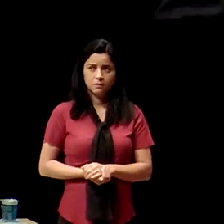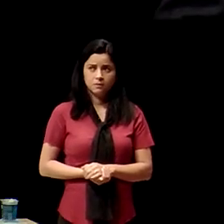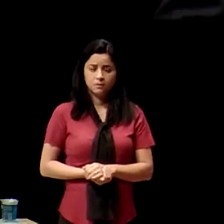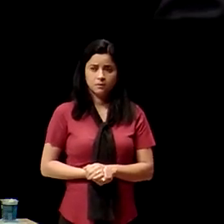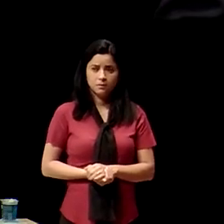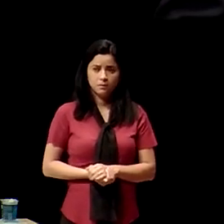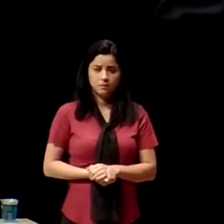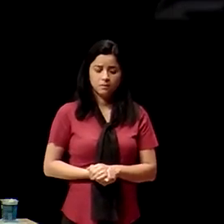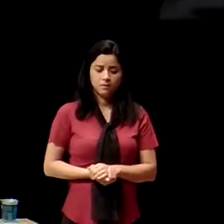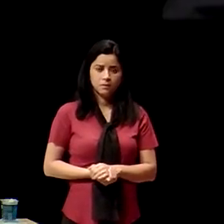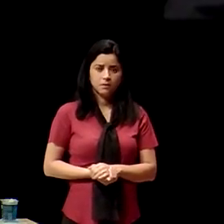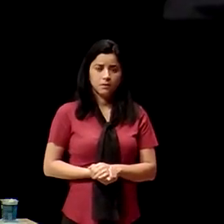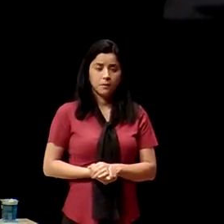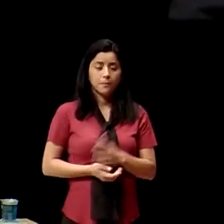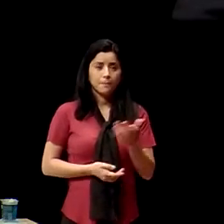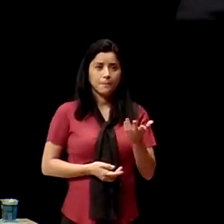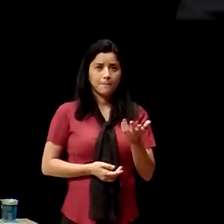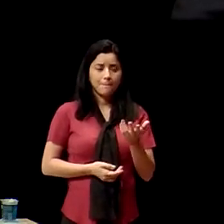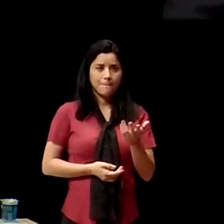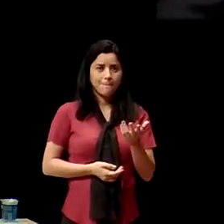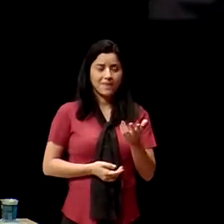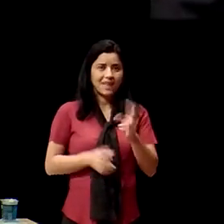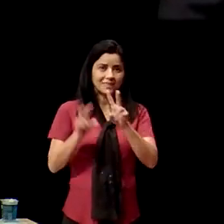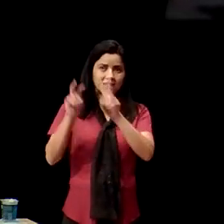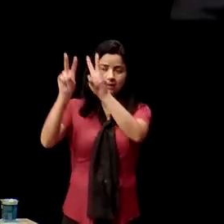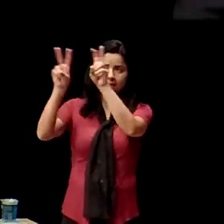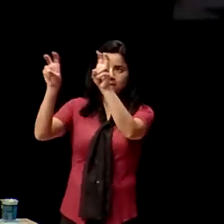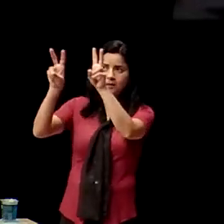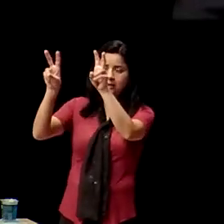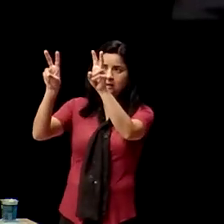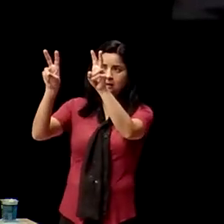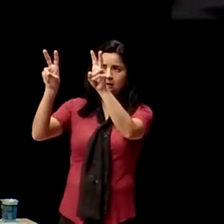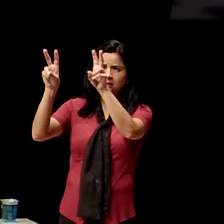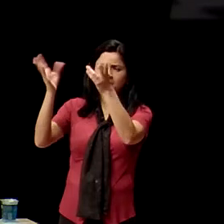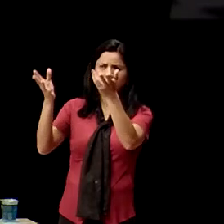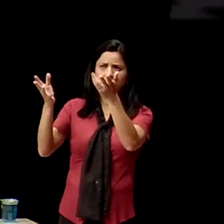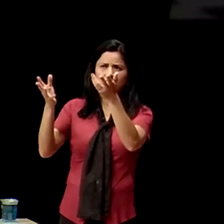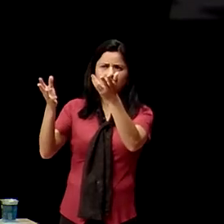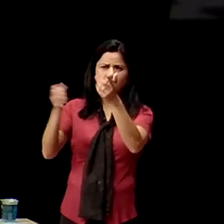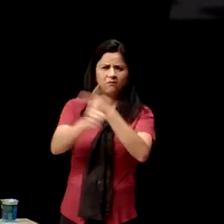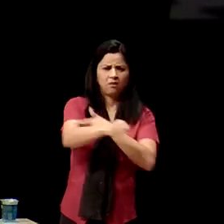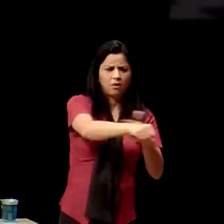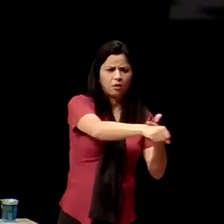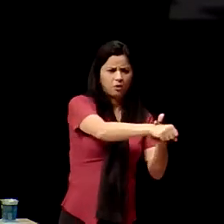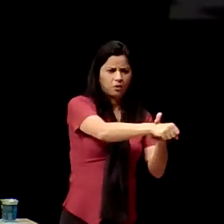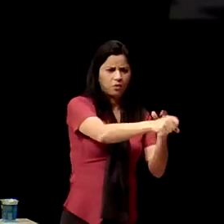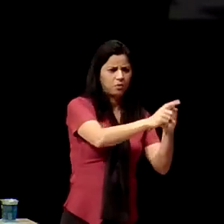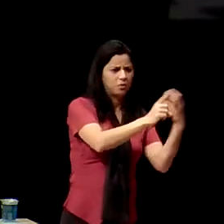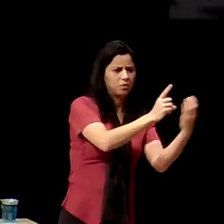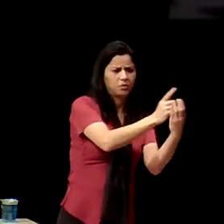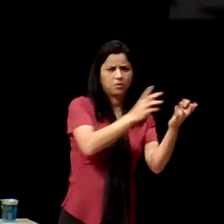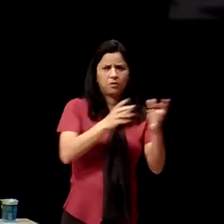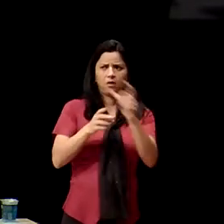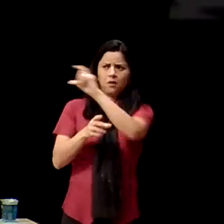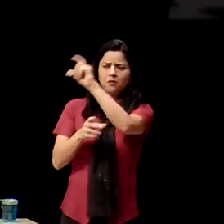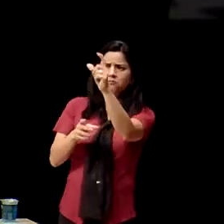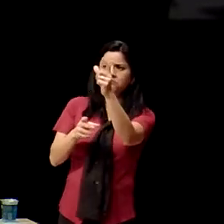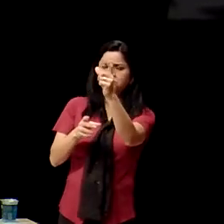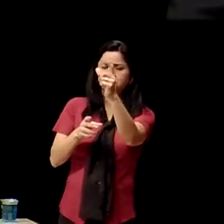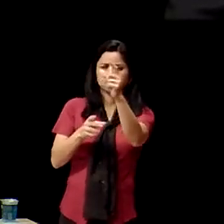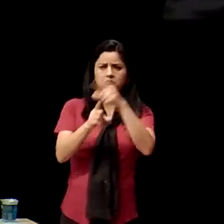and social educator. Com relação aos títulos, educador da comunidade, educador